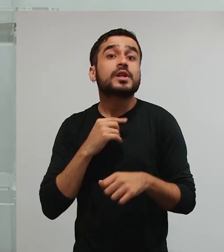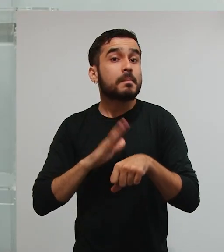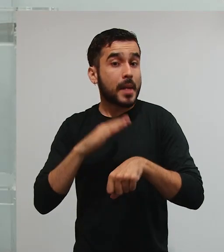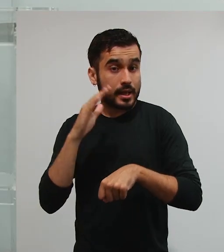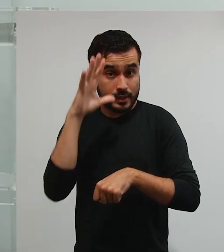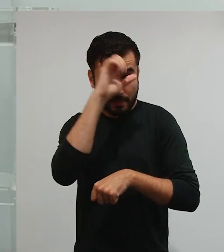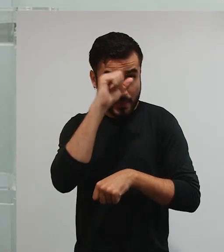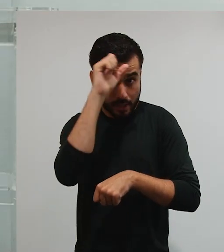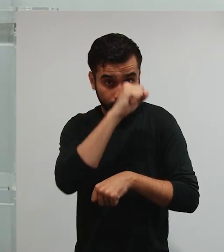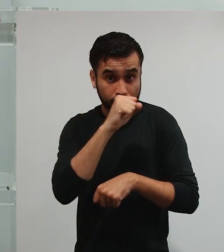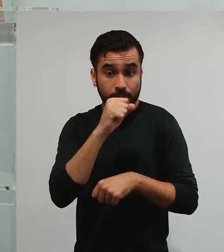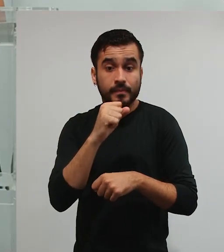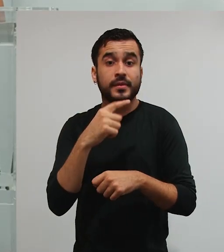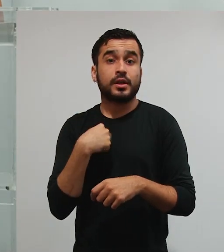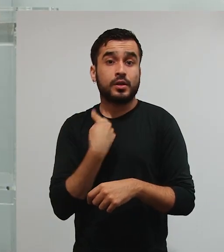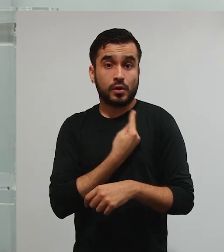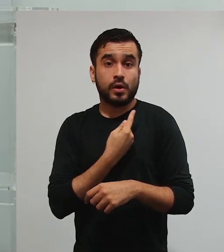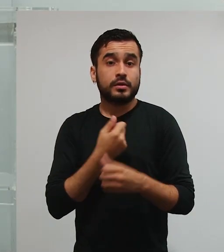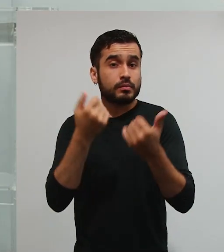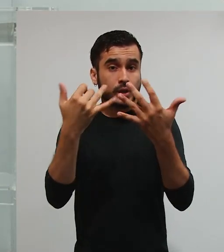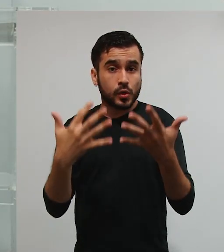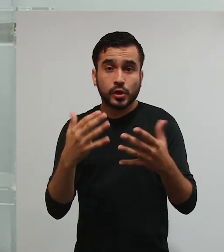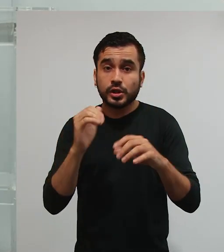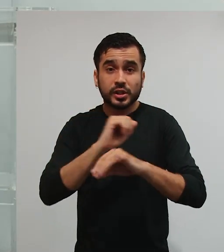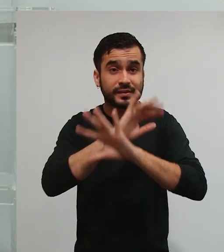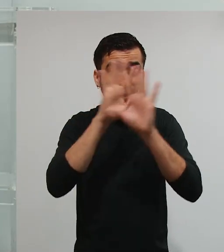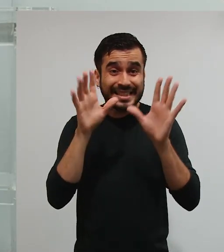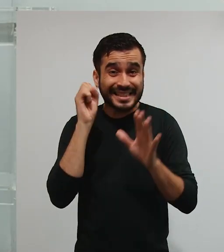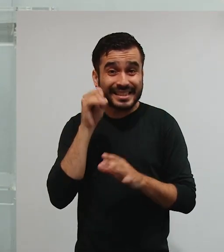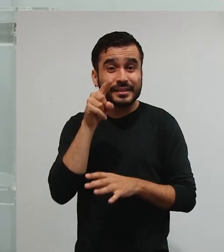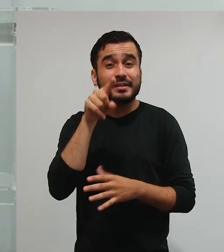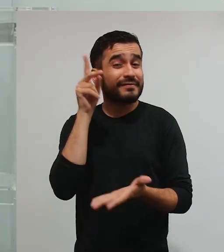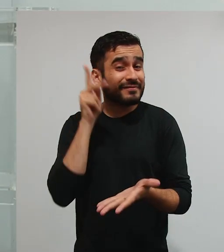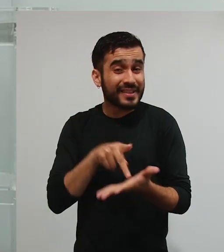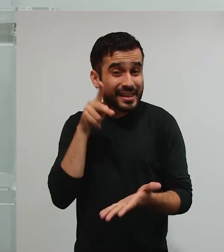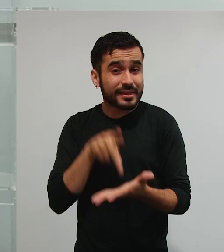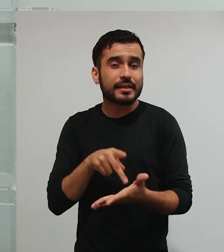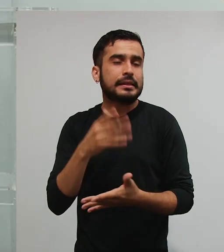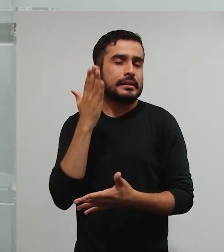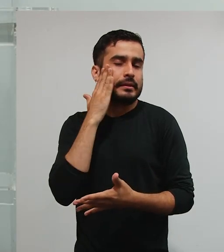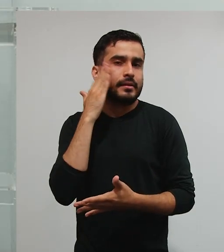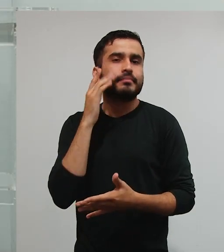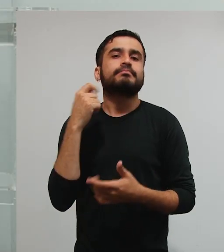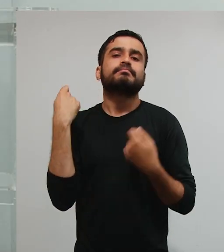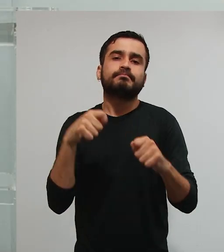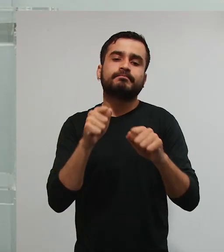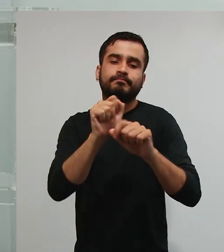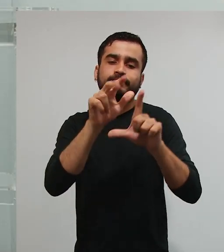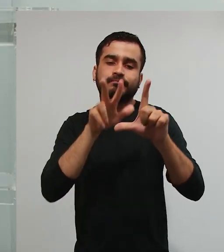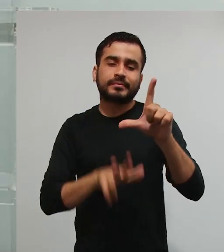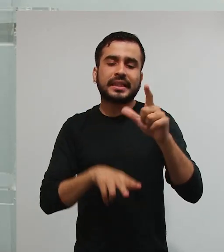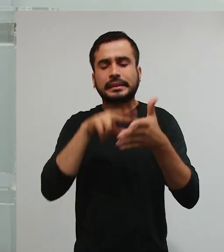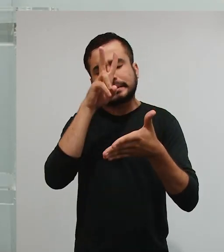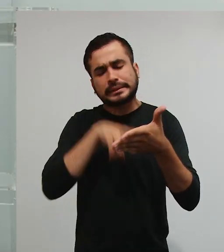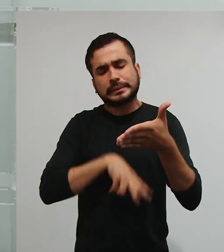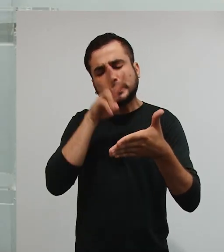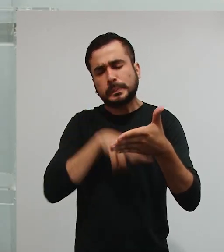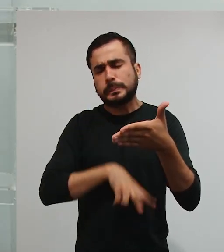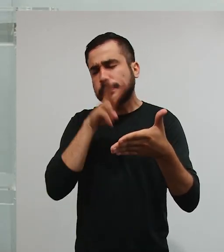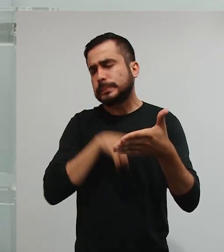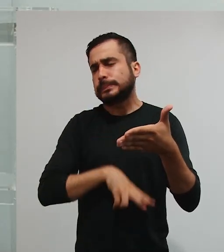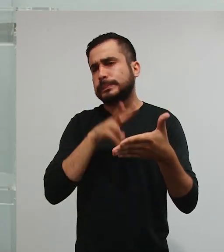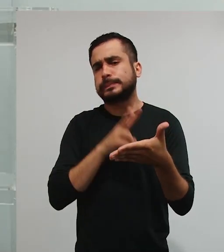fez aqui, a gente fez generalizações. Se você quiser saber de verdade o que está acontecendo, você tem que ir lá, ler